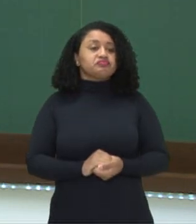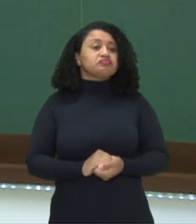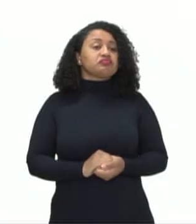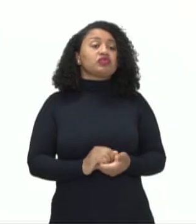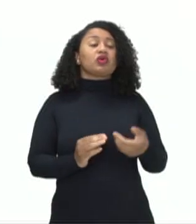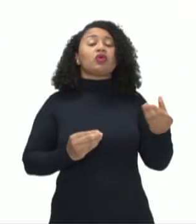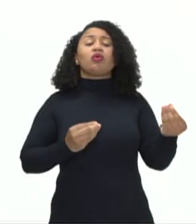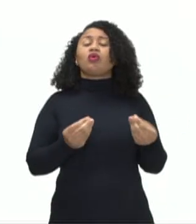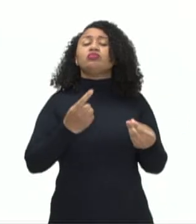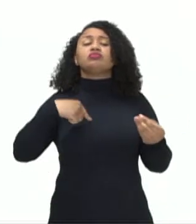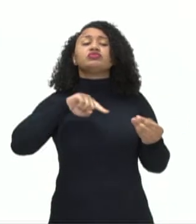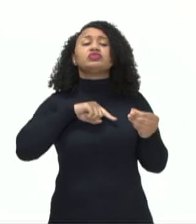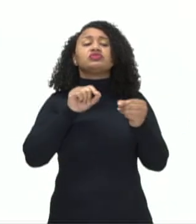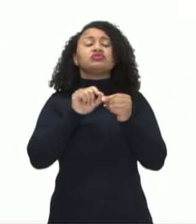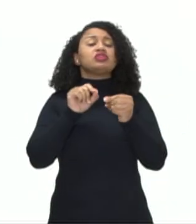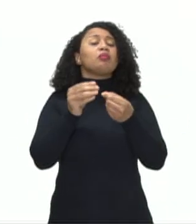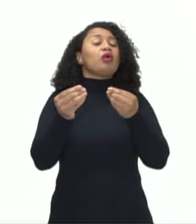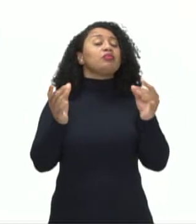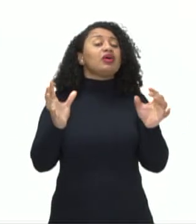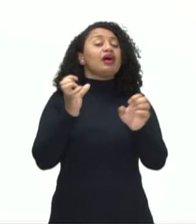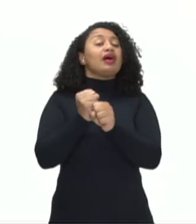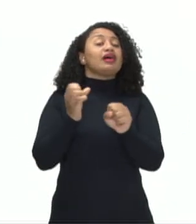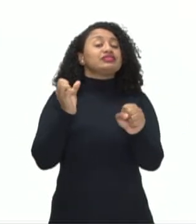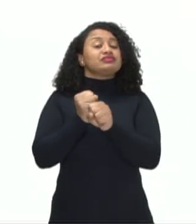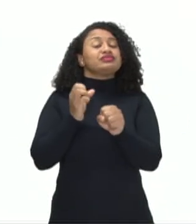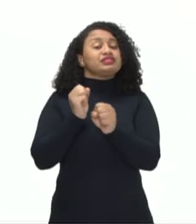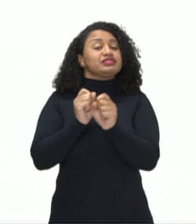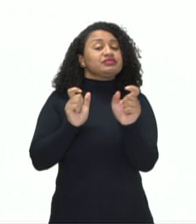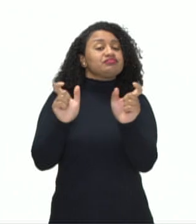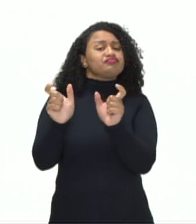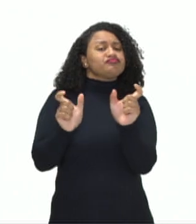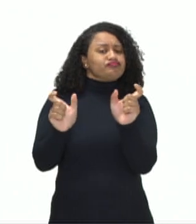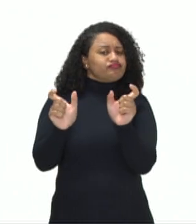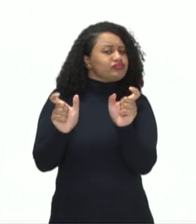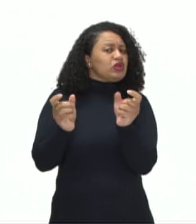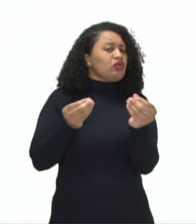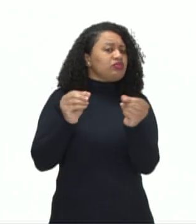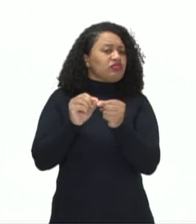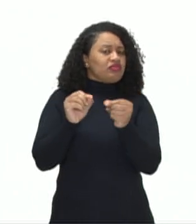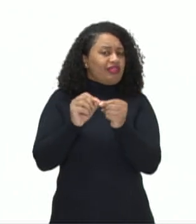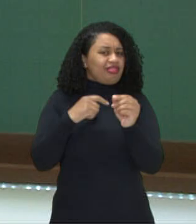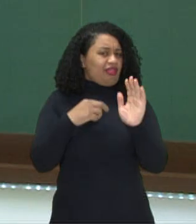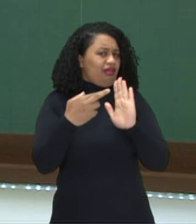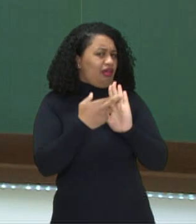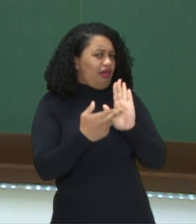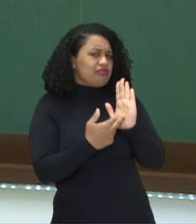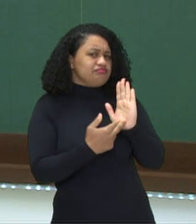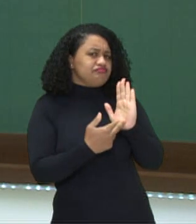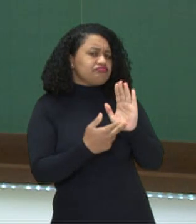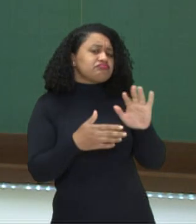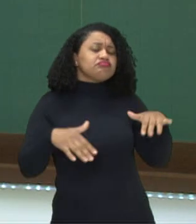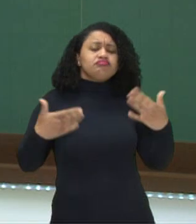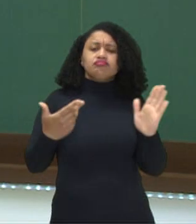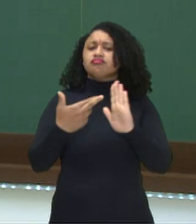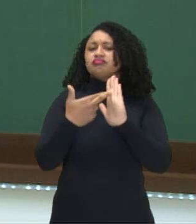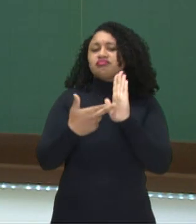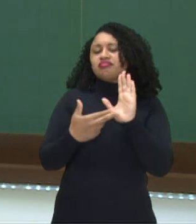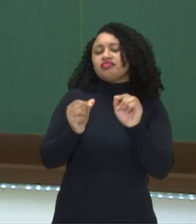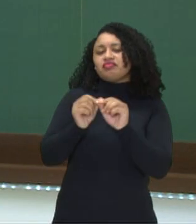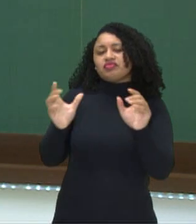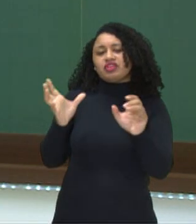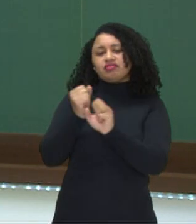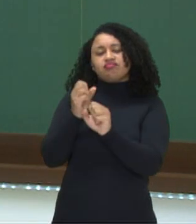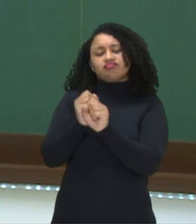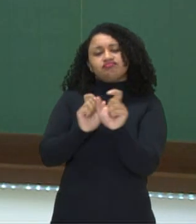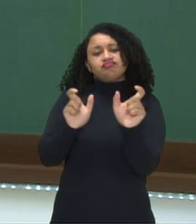Como que nós fazemos então a adição dos polinômios? Será que existe alguma regra? Será que a regra para trabalhar com a adição